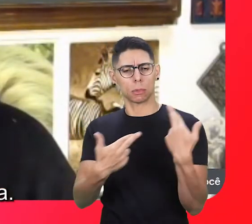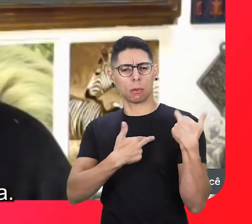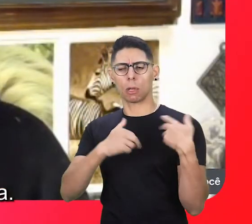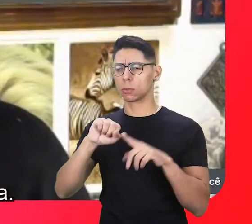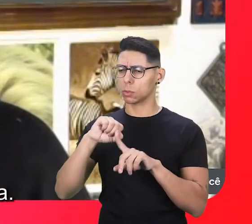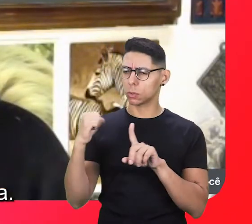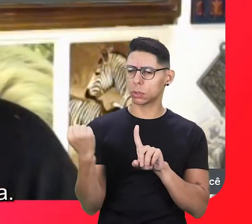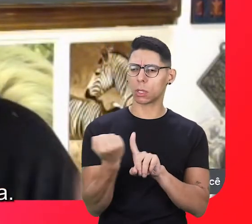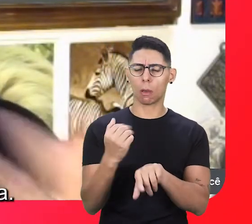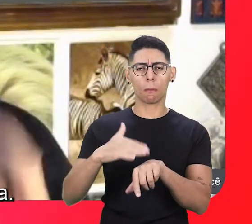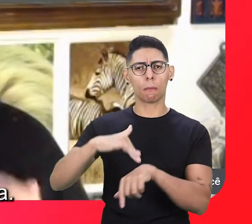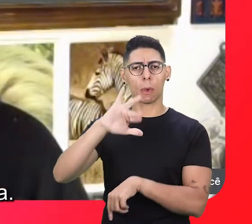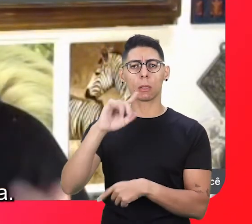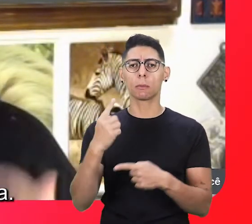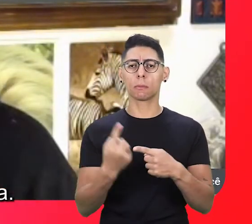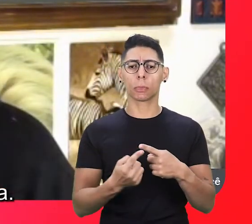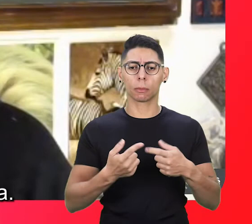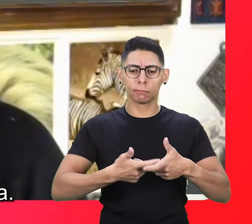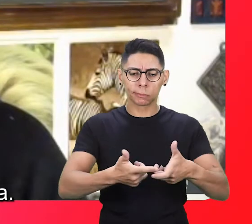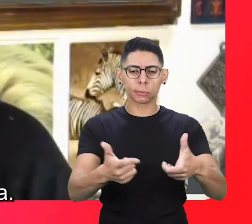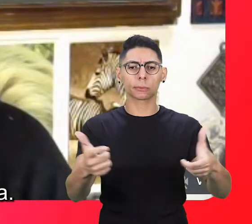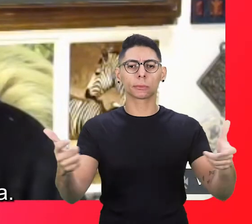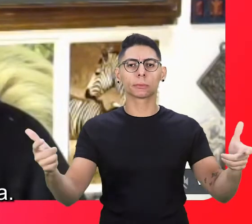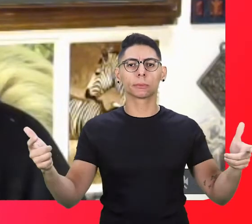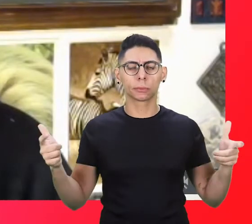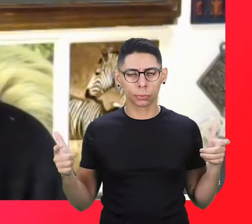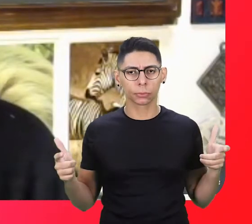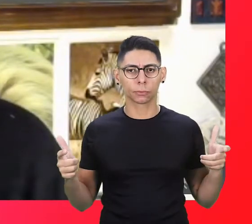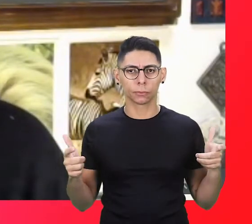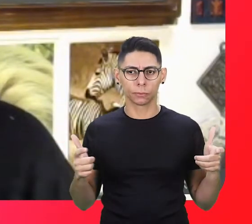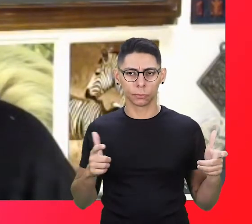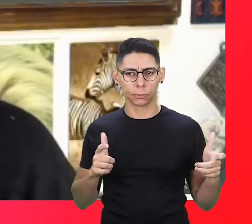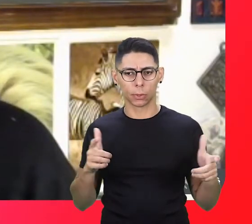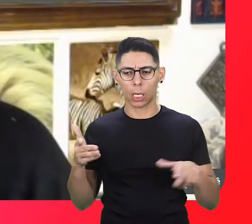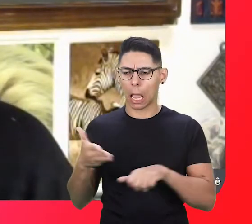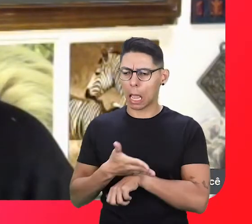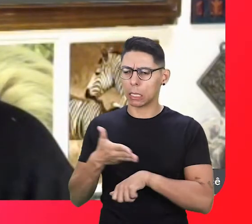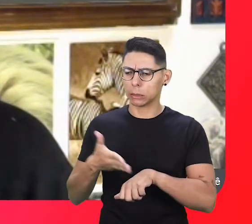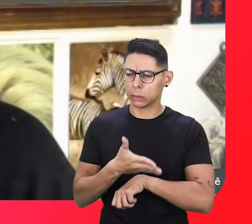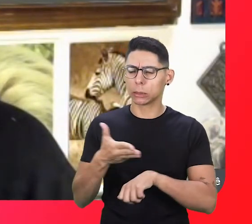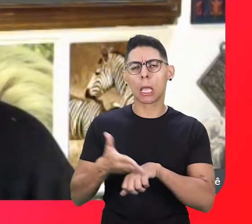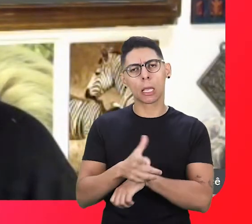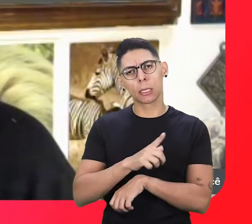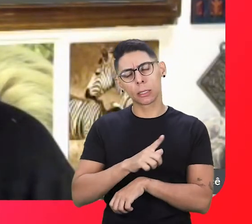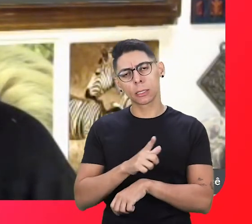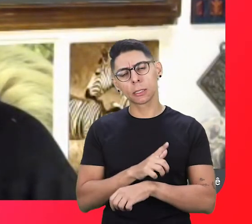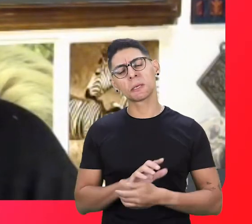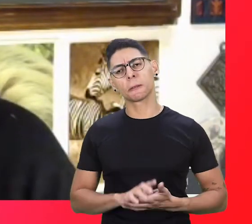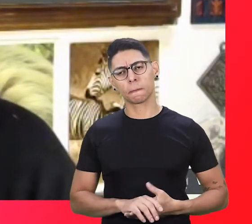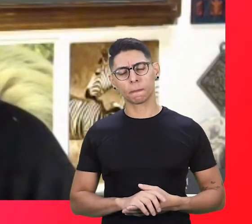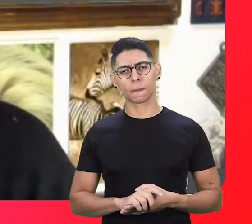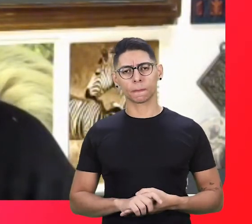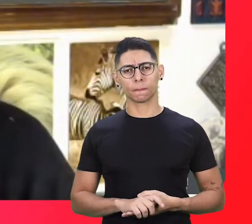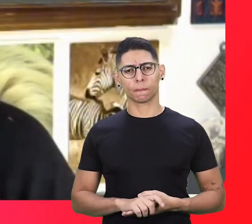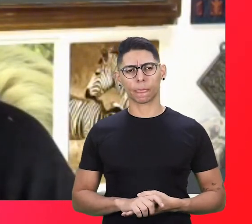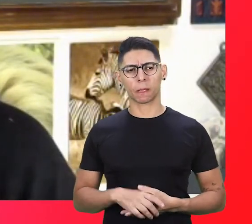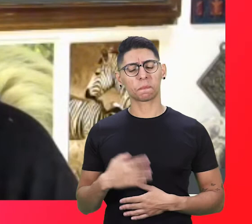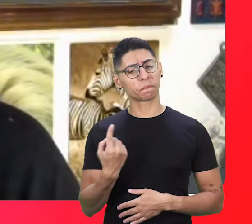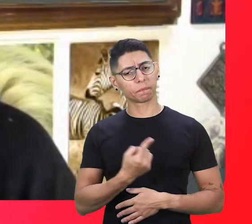maior pela ampla acessibilidade que ele tinha. Então, a gente começou passamos o